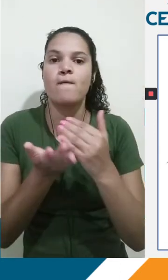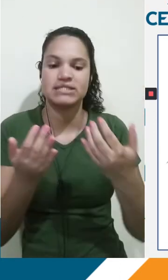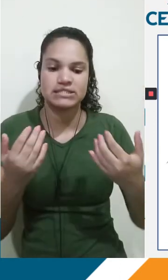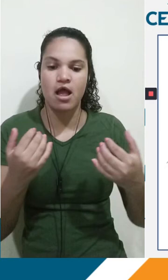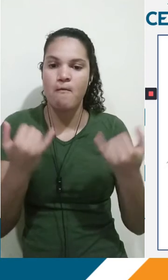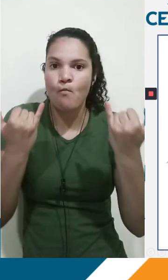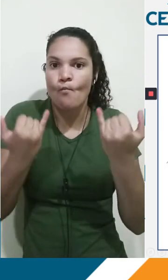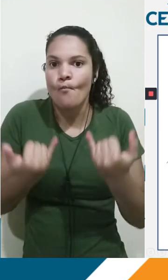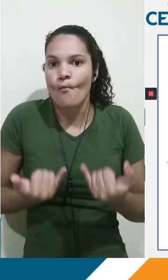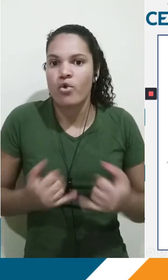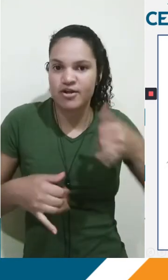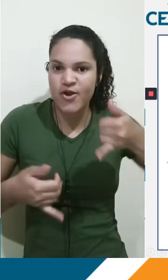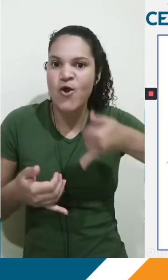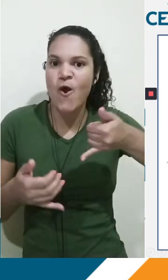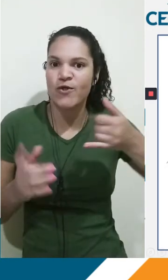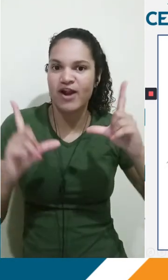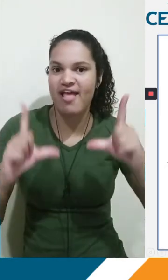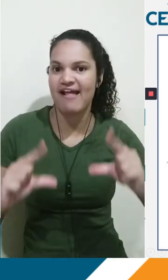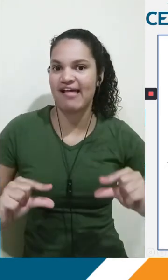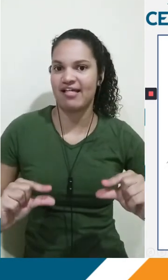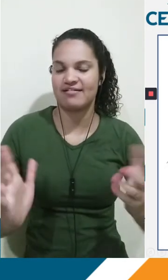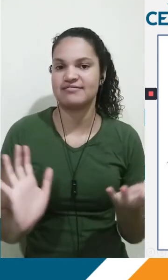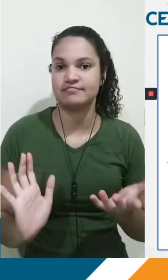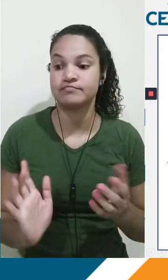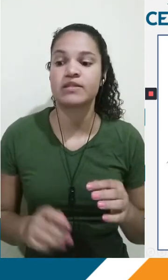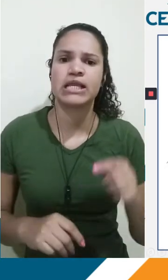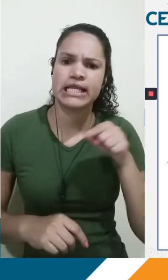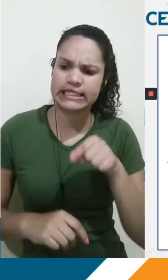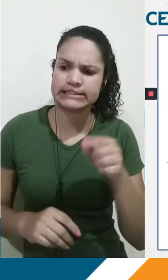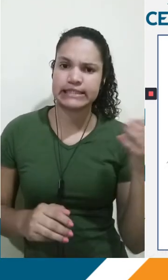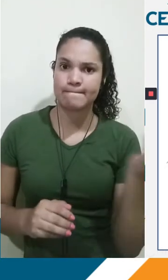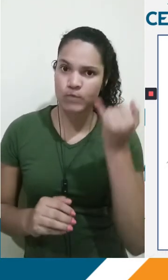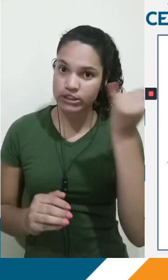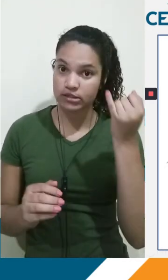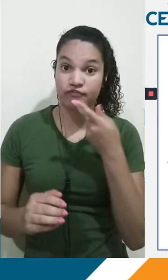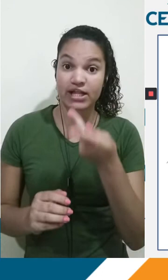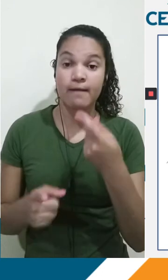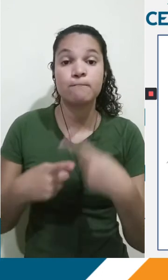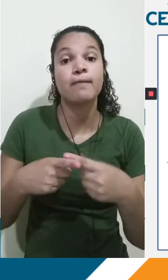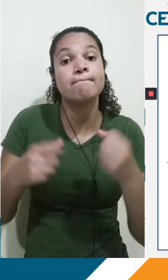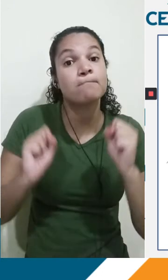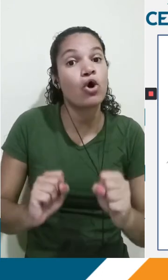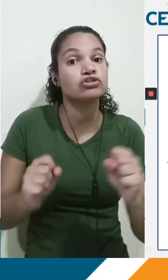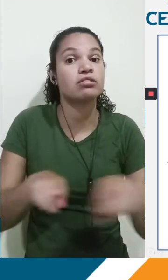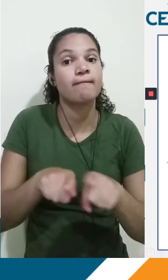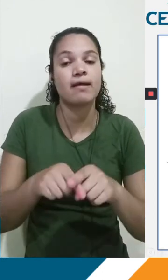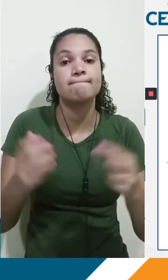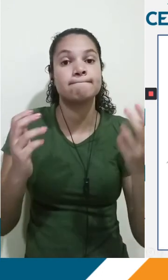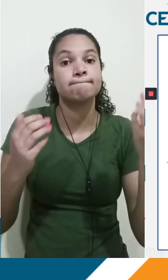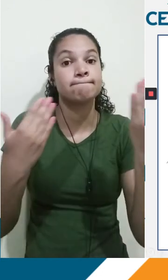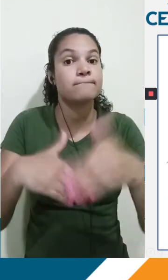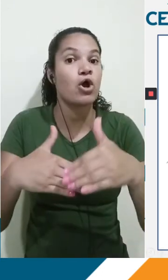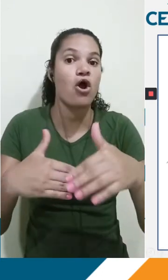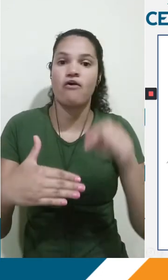gordura. Bom, essa história toda é importante ter sido mencionada porque pode cair também nas